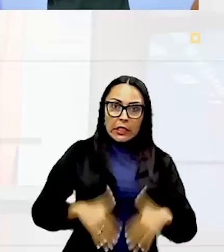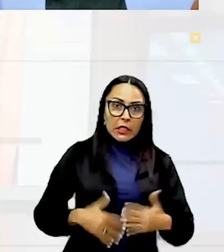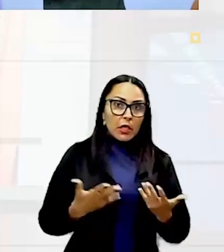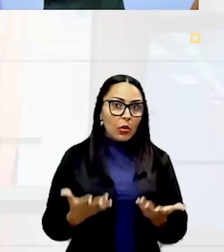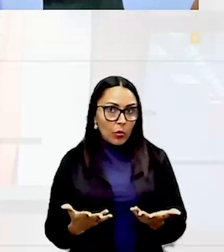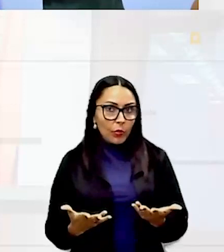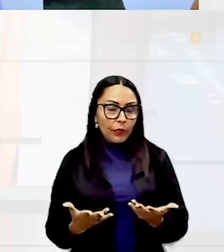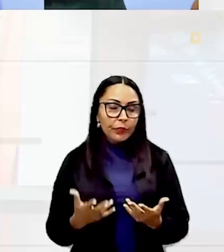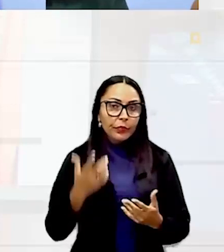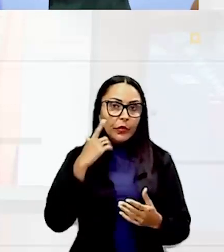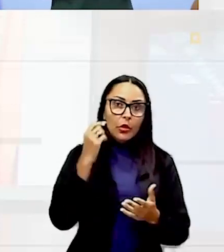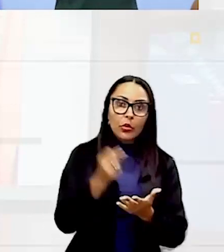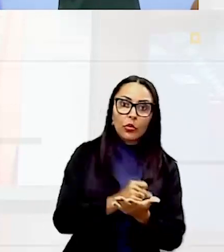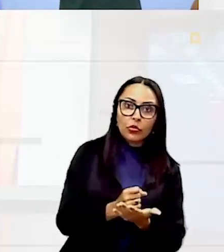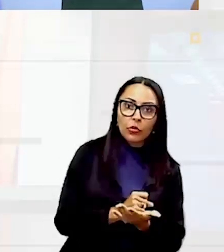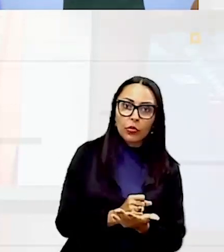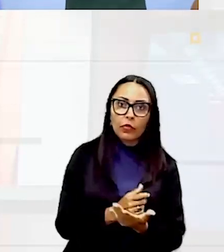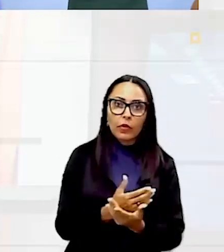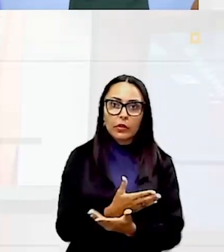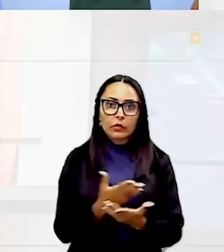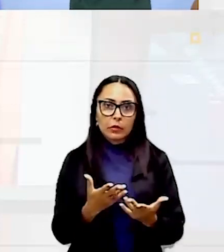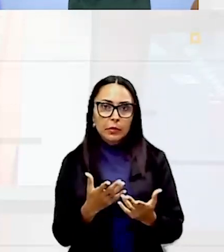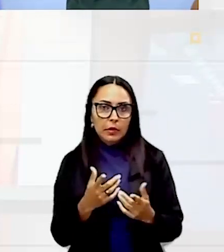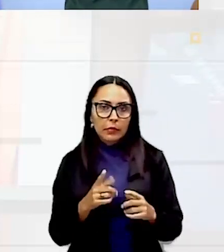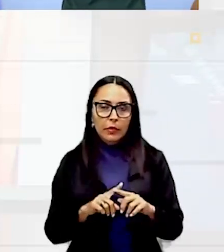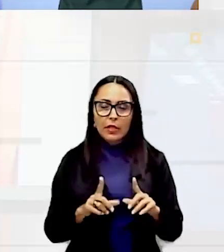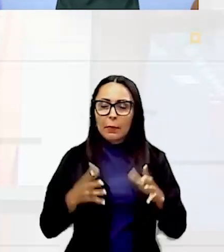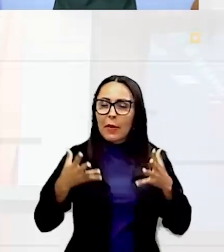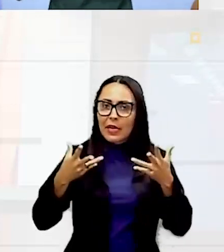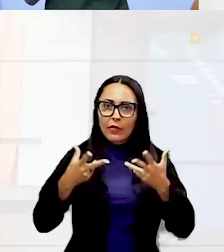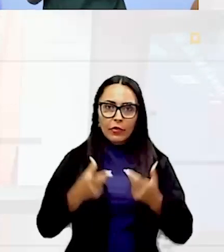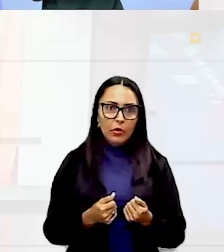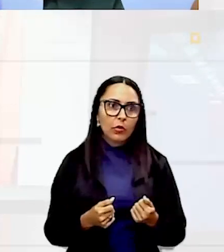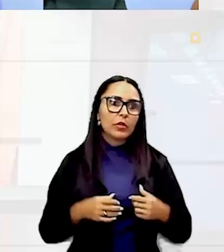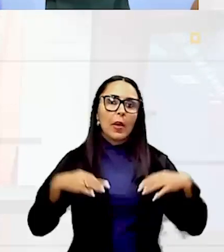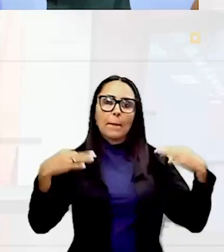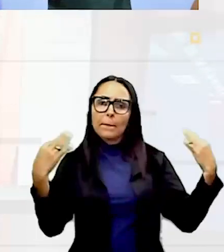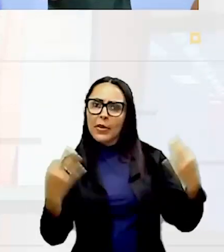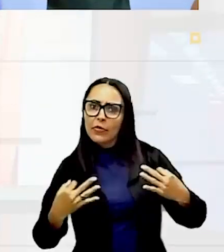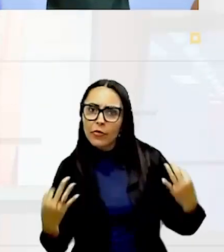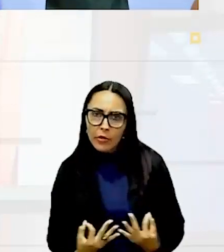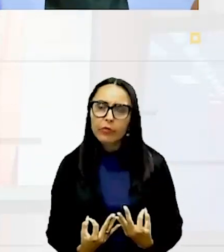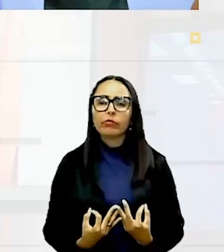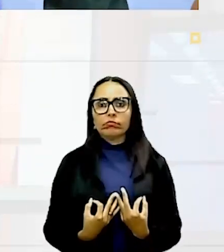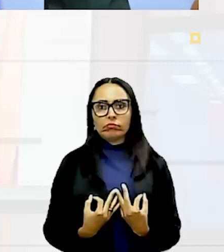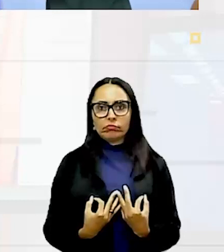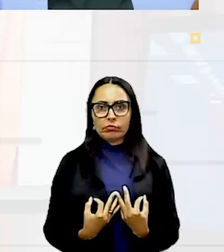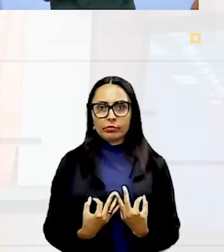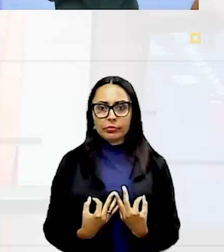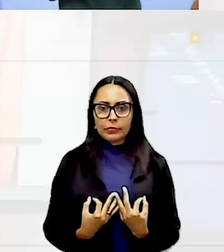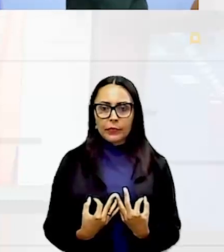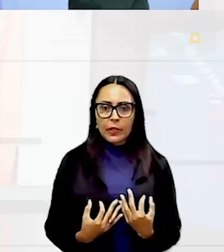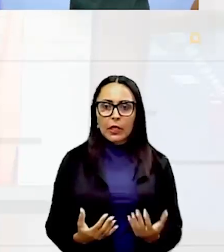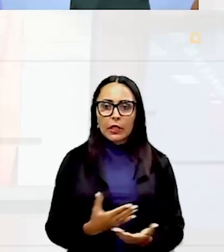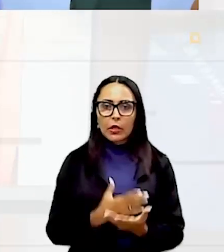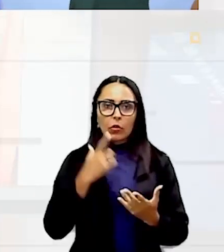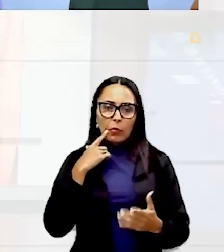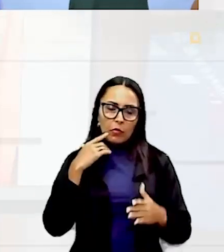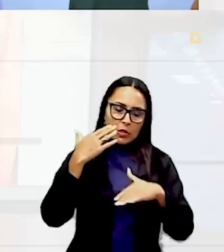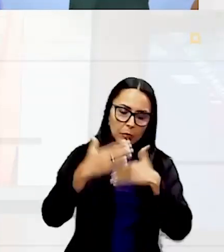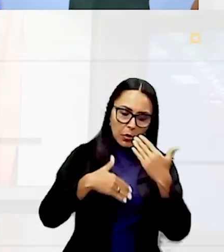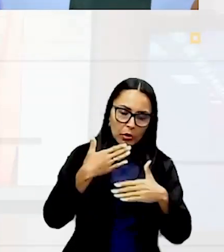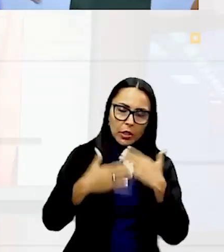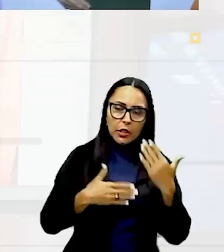jogo faz um contraponto que eu acho assim maravilhoso, é perfeito o jeito que ele faz, que é conforme você progride